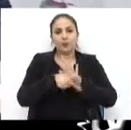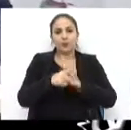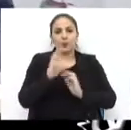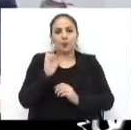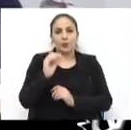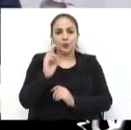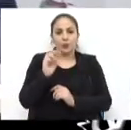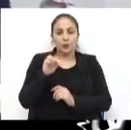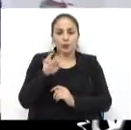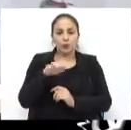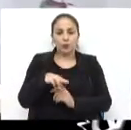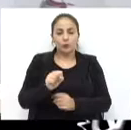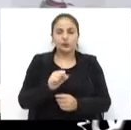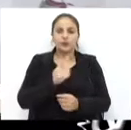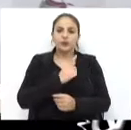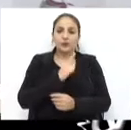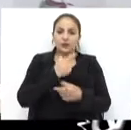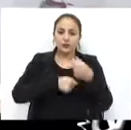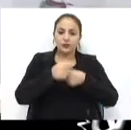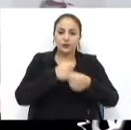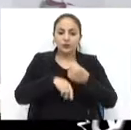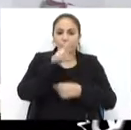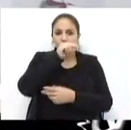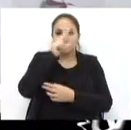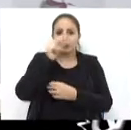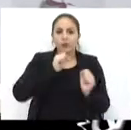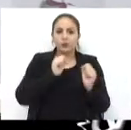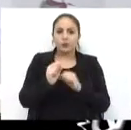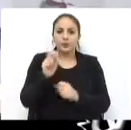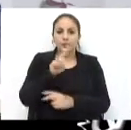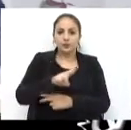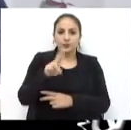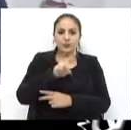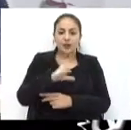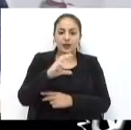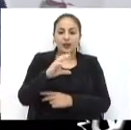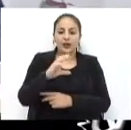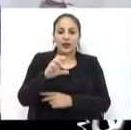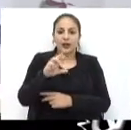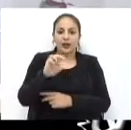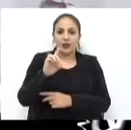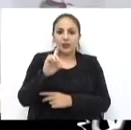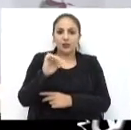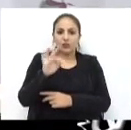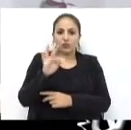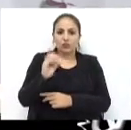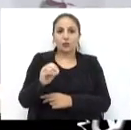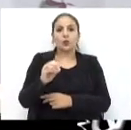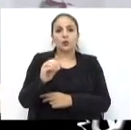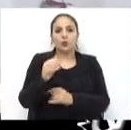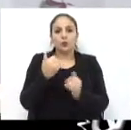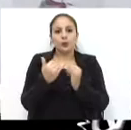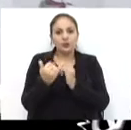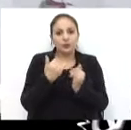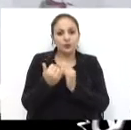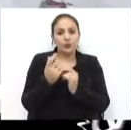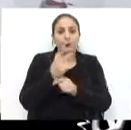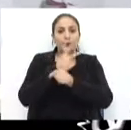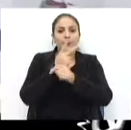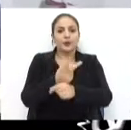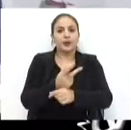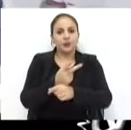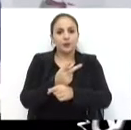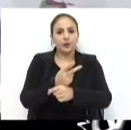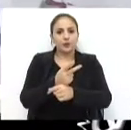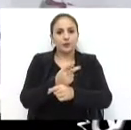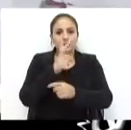aos administradores municipais a possibilidade de utilizar créditos ou prêmios de milhagens para a